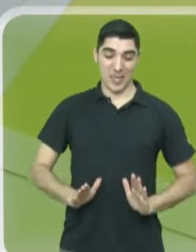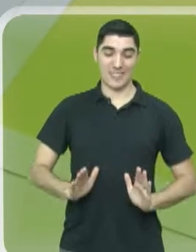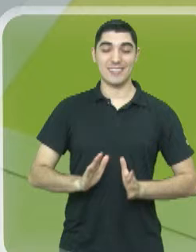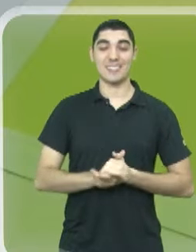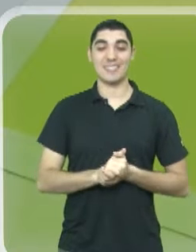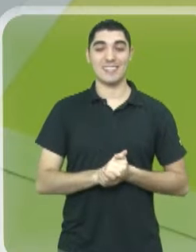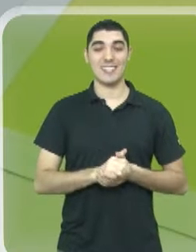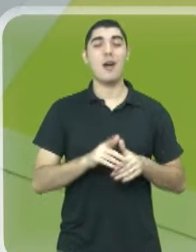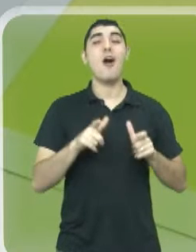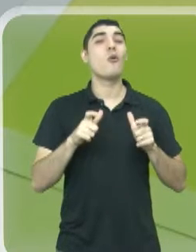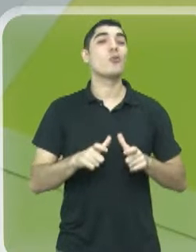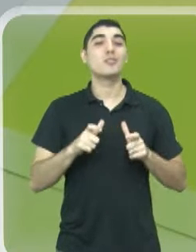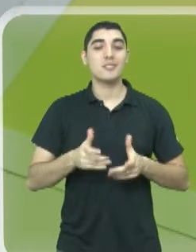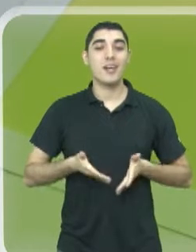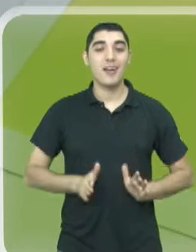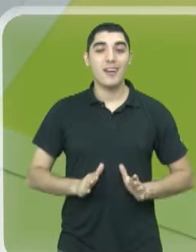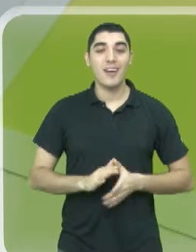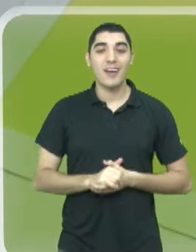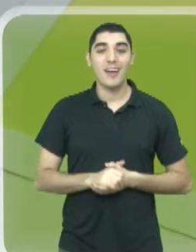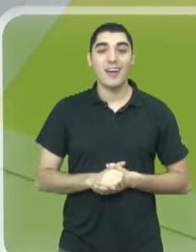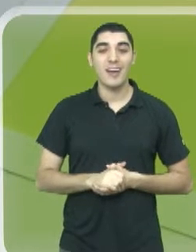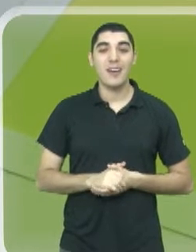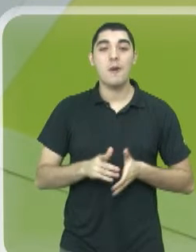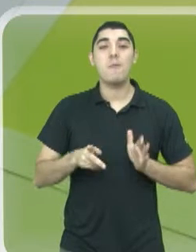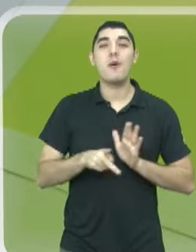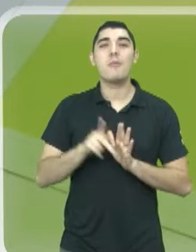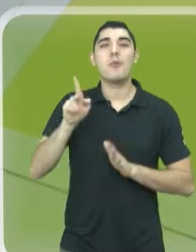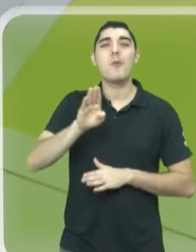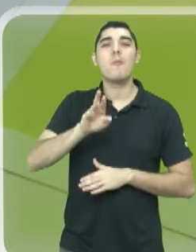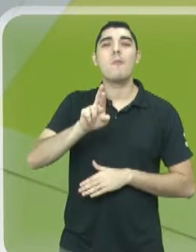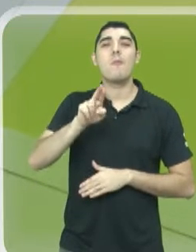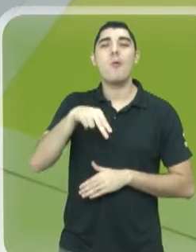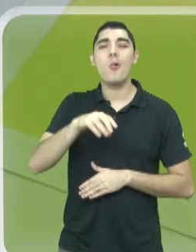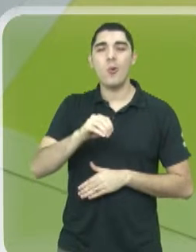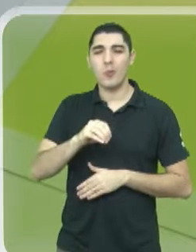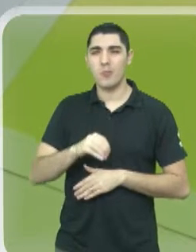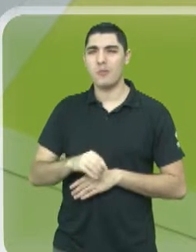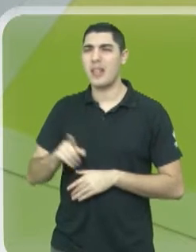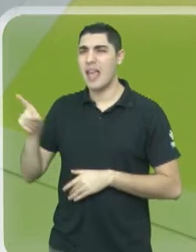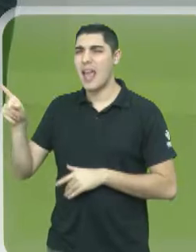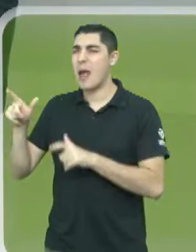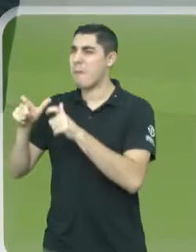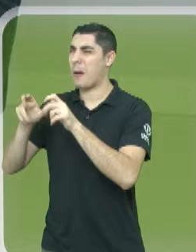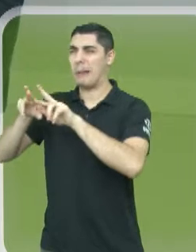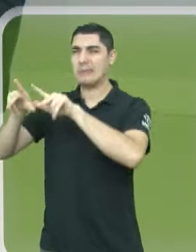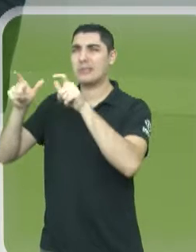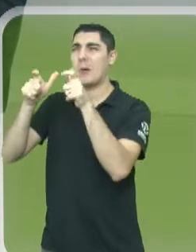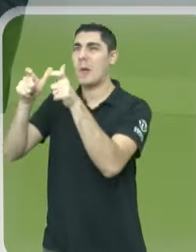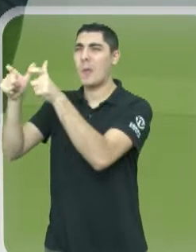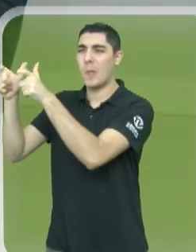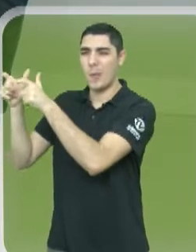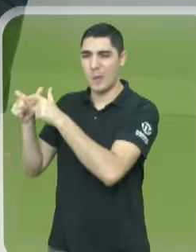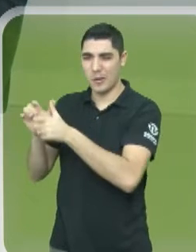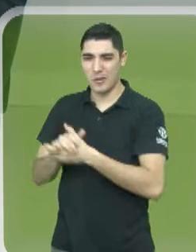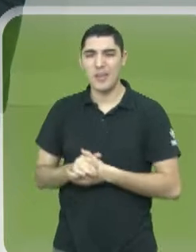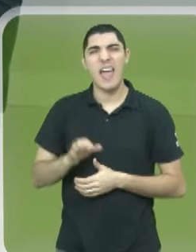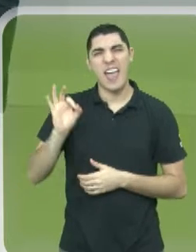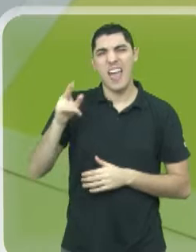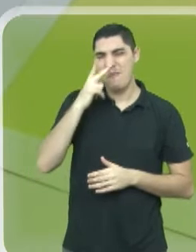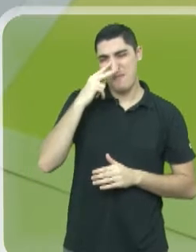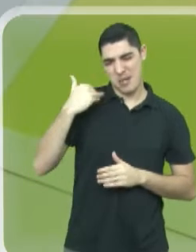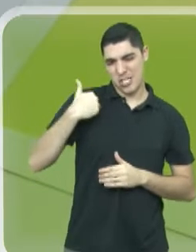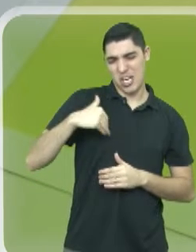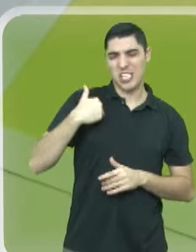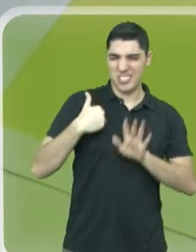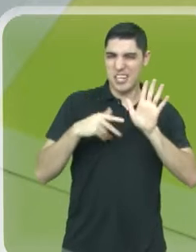em onde mesmo? Como é que a terra que o Brunão foi lá é... Ele passeou em tantos lugares, cara. Buenos Aires, tá bom, fica Buenos Aires